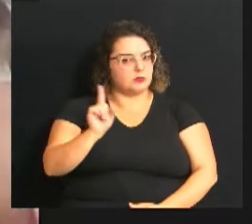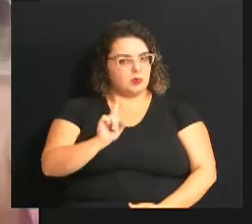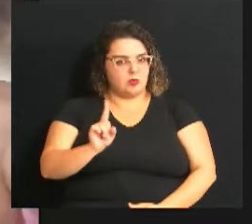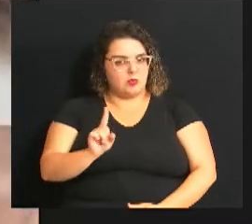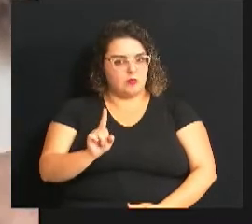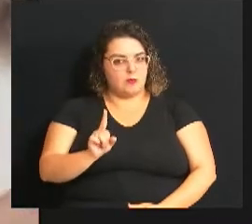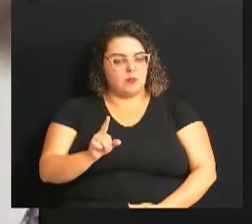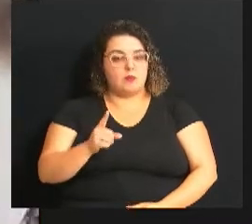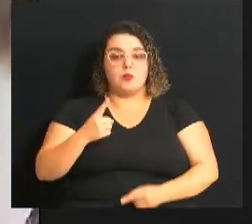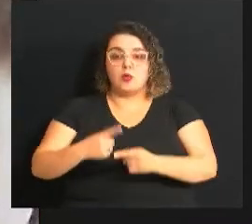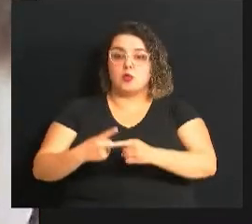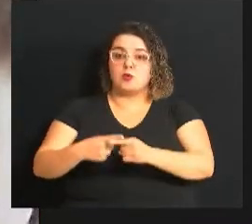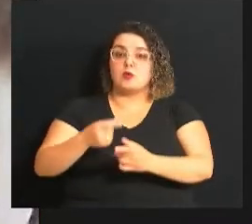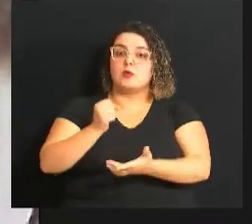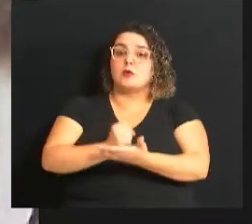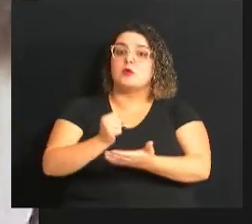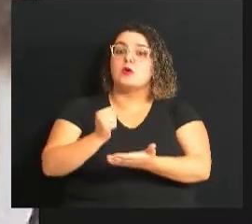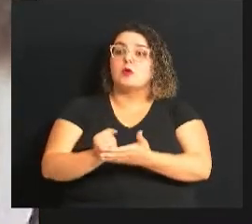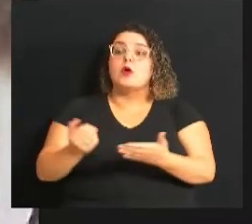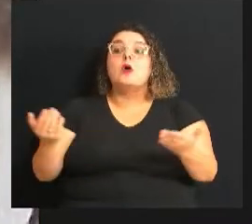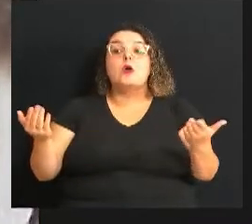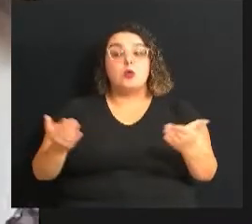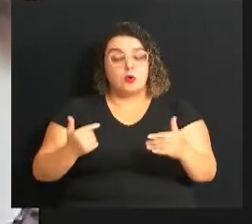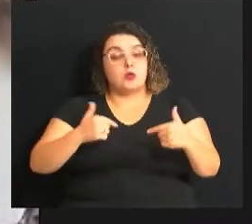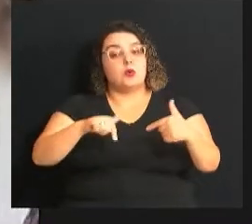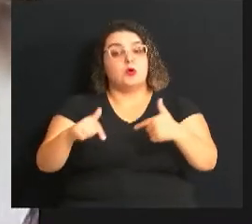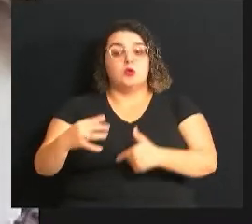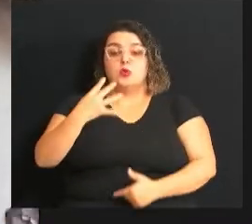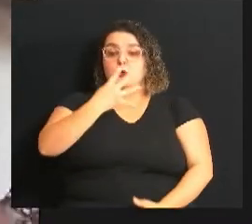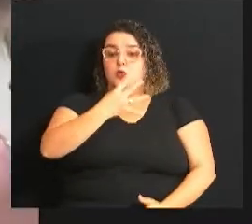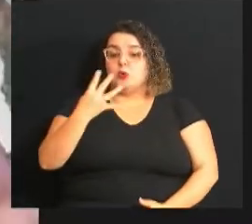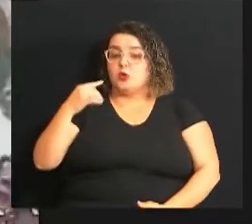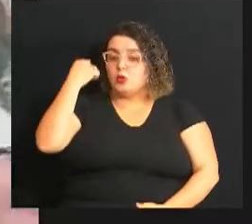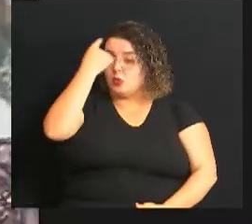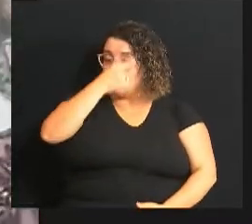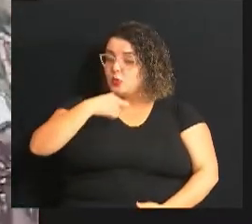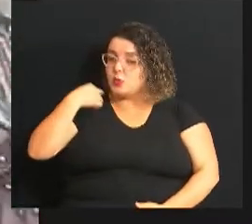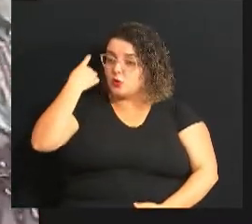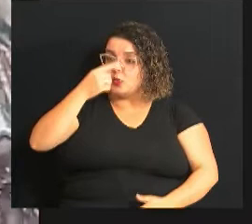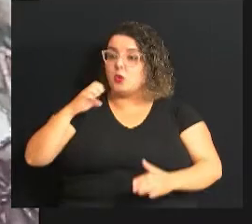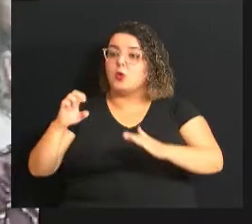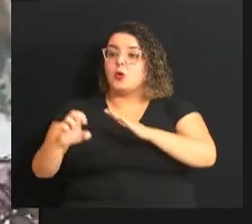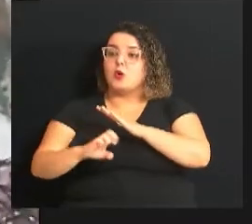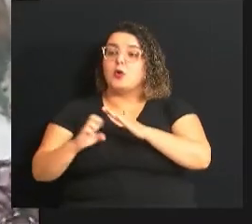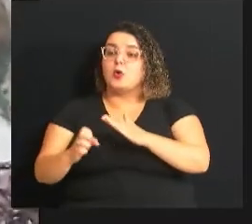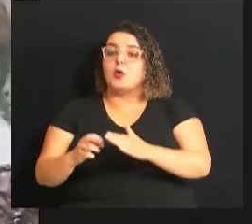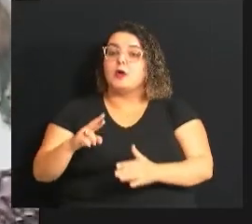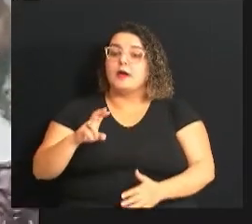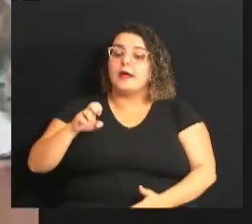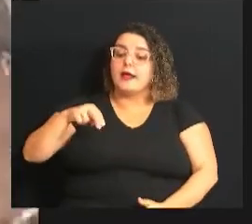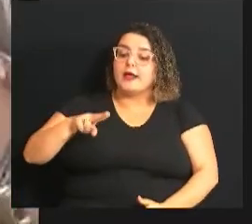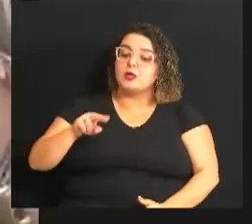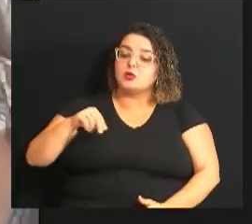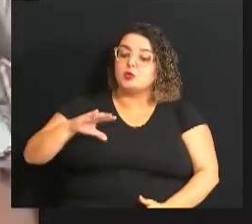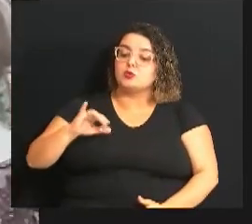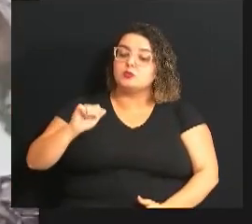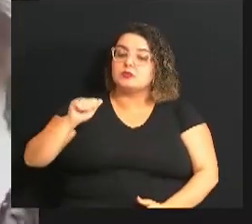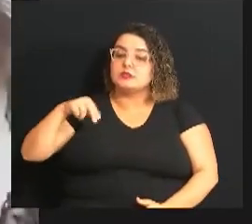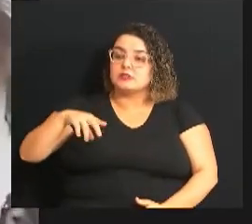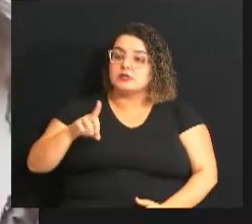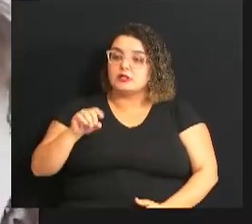foi contratado hoje para trabalhar às 44, a empresa está renunciando, porque a empresa